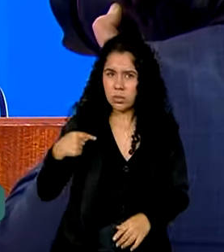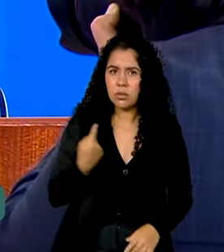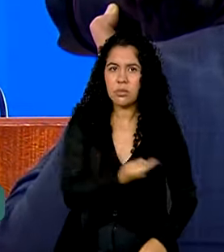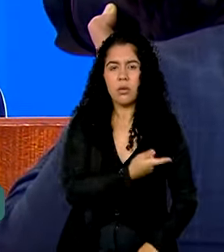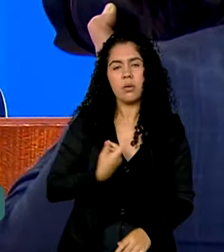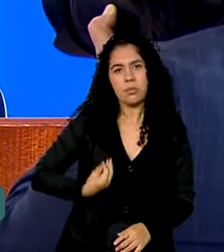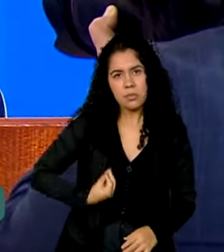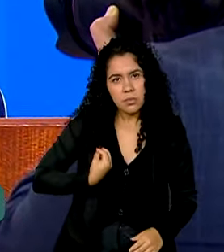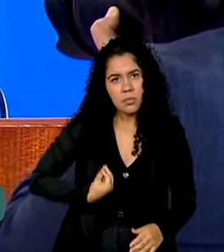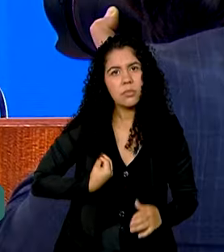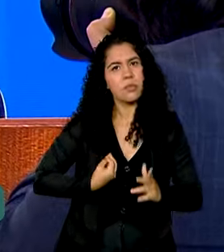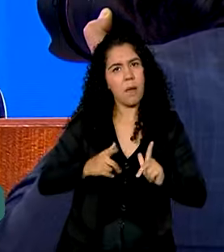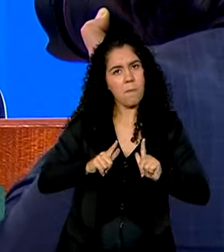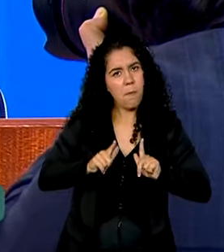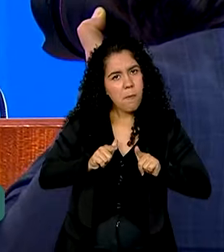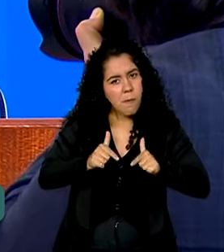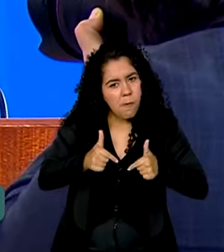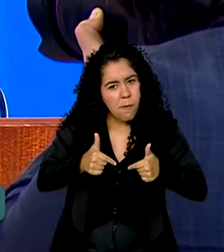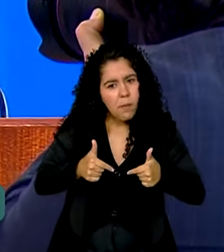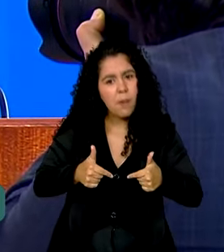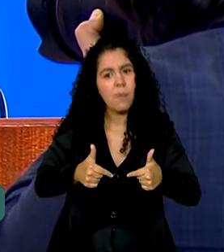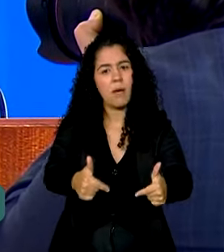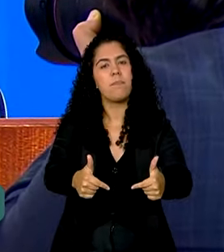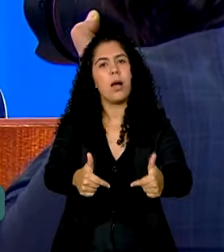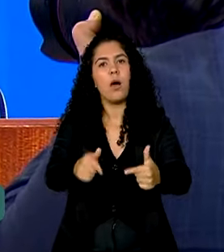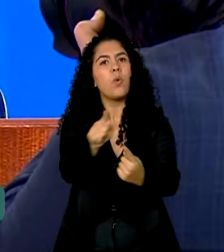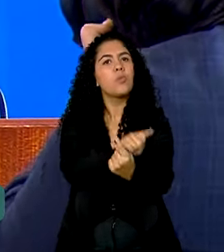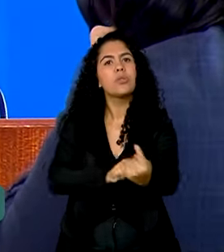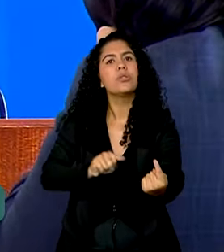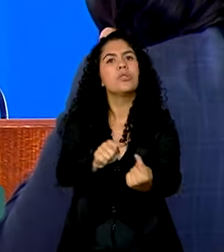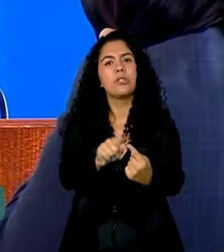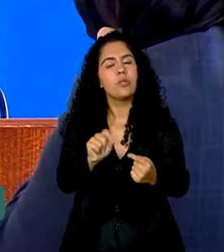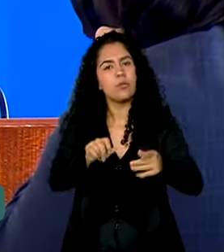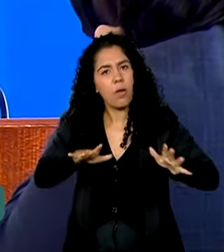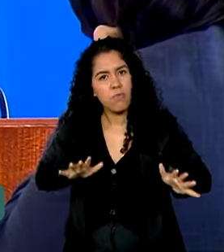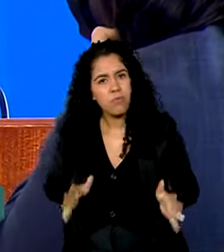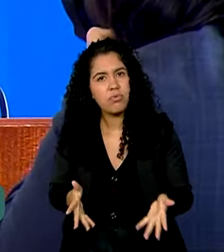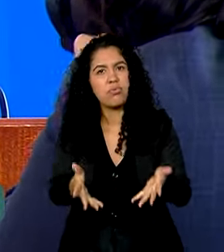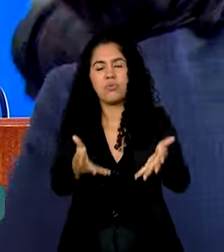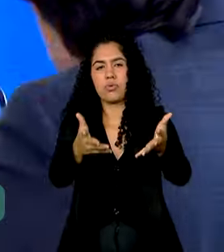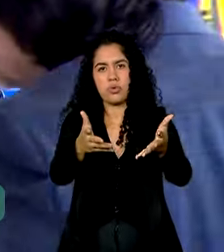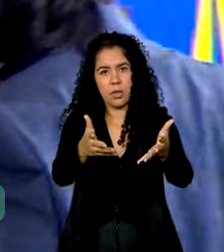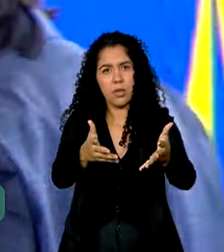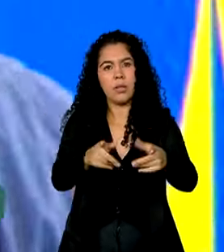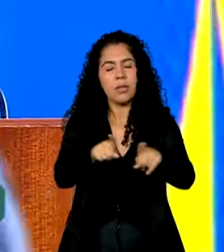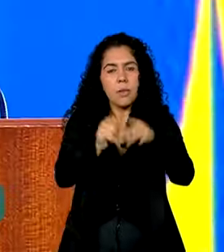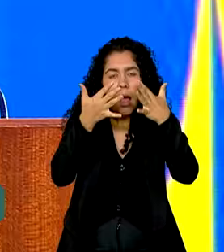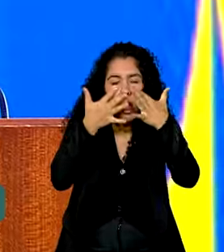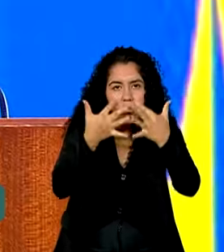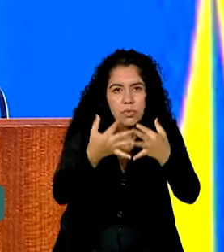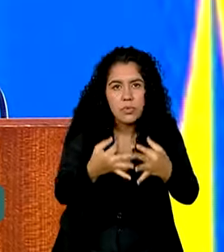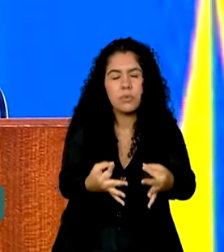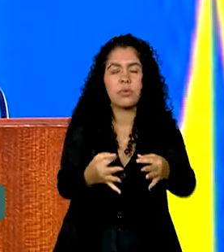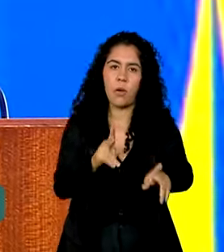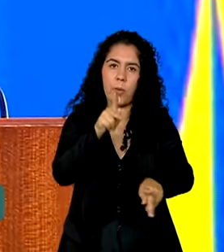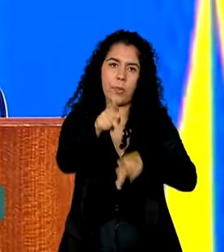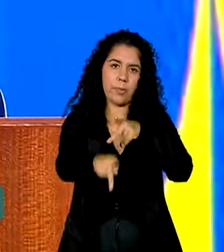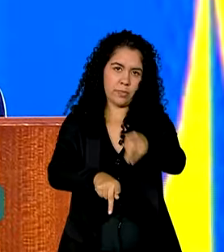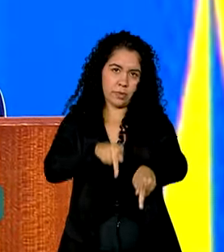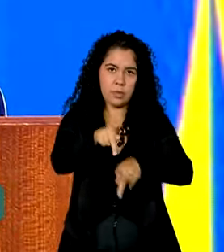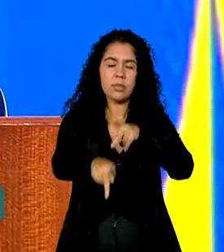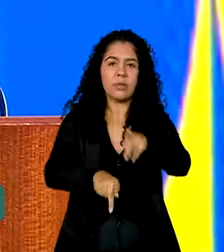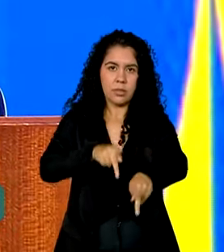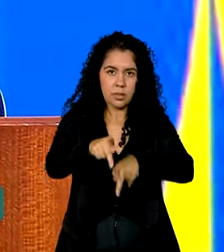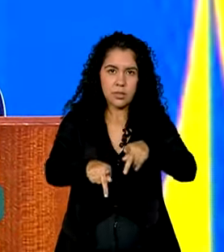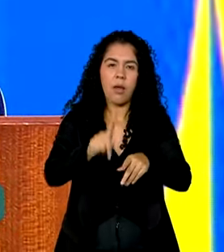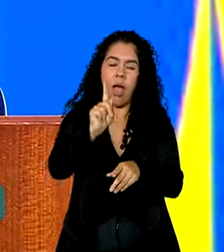estaremos trabalhando com o fortalecimento do cuidado em relação à nossa população.